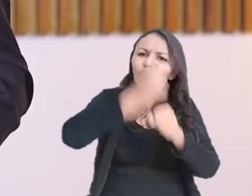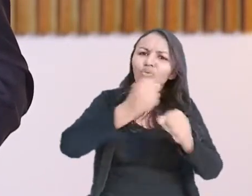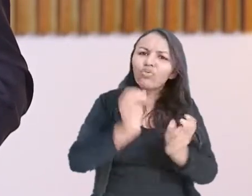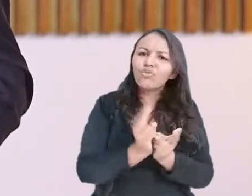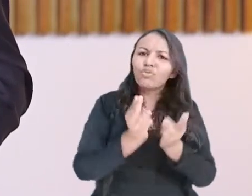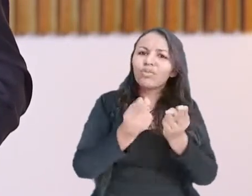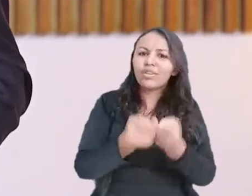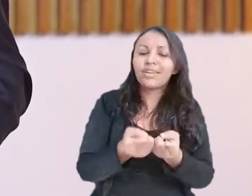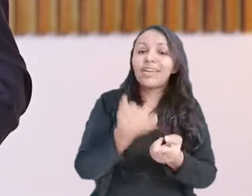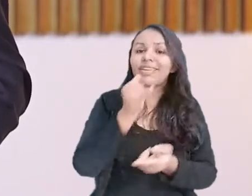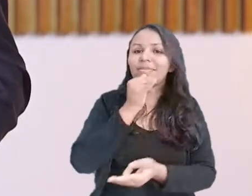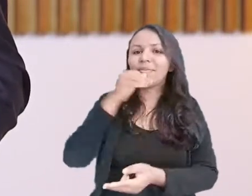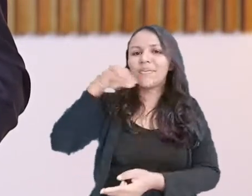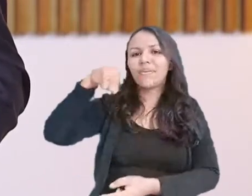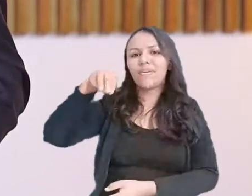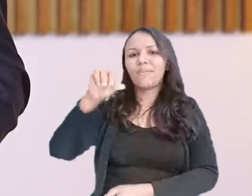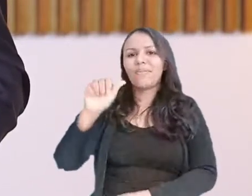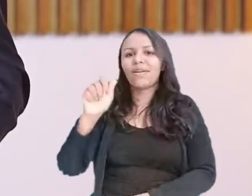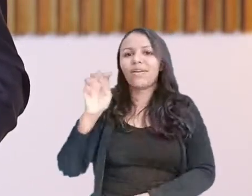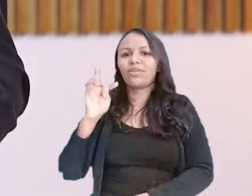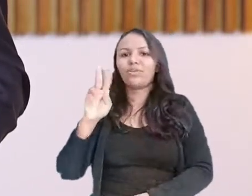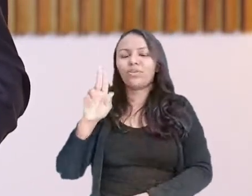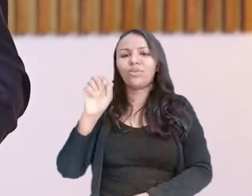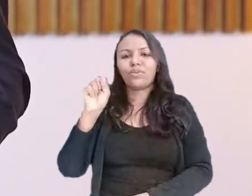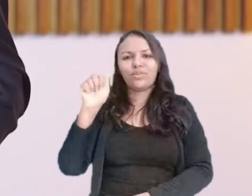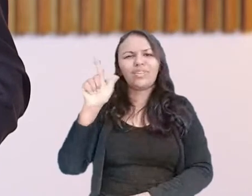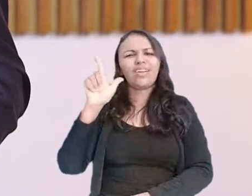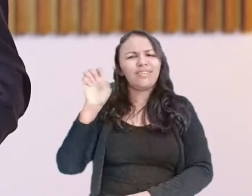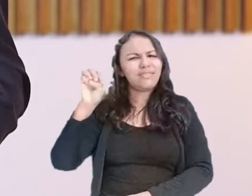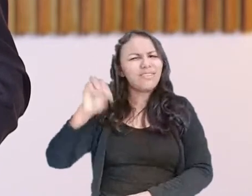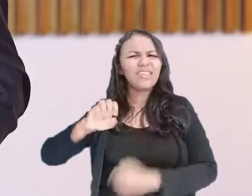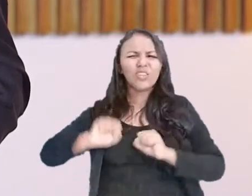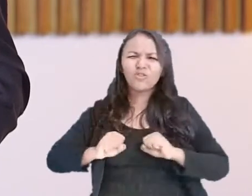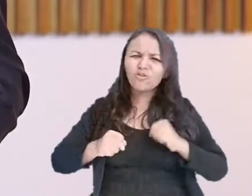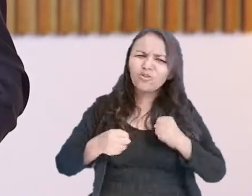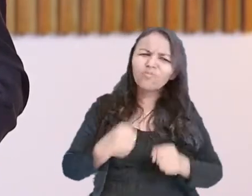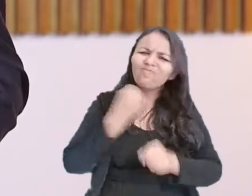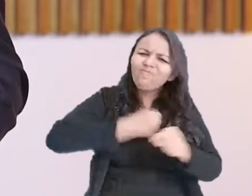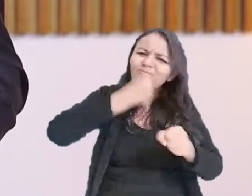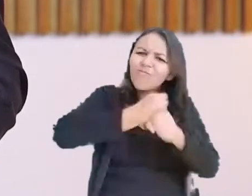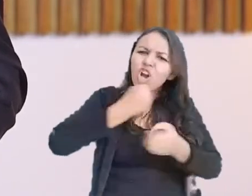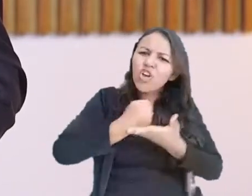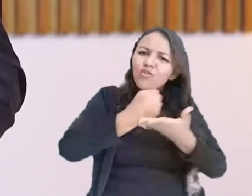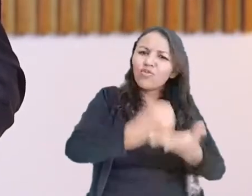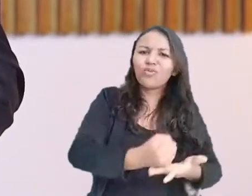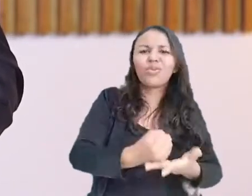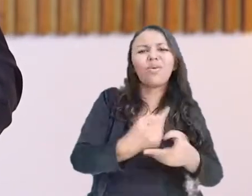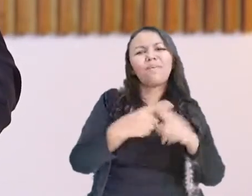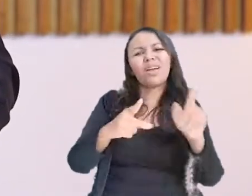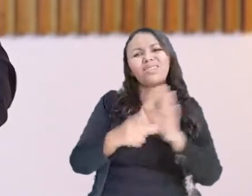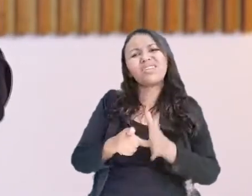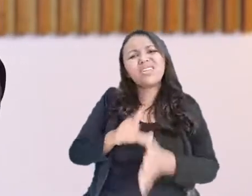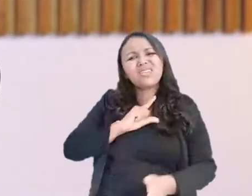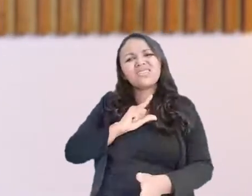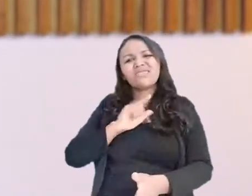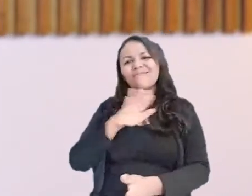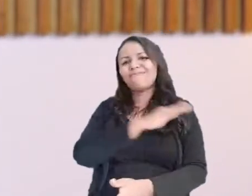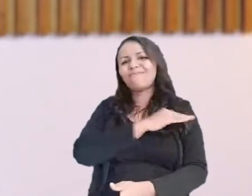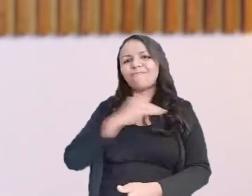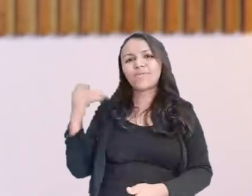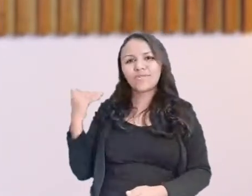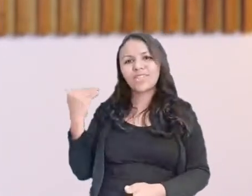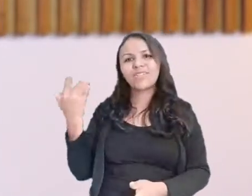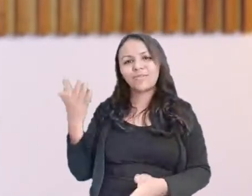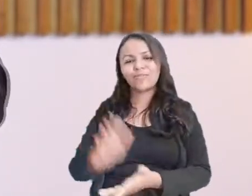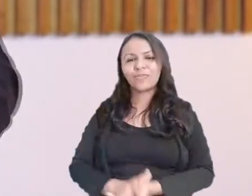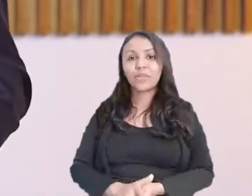estava empenhado ali naquele projeto. Alguns morreram antes de ter o privilégio de entrar na arca e serem salvos com suas famílias, e outros, ao